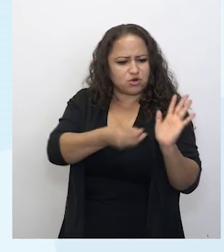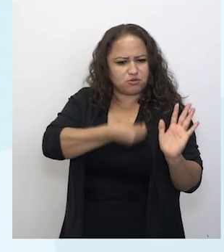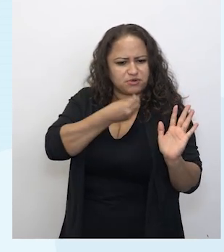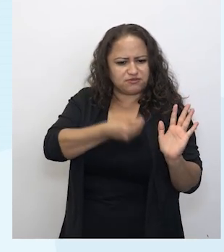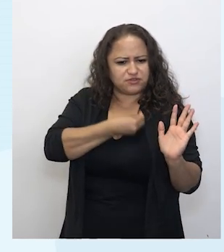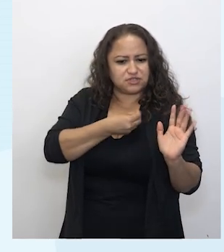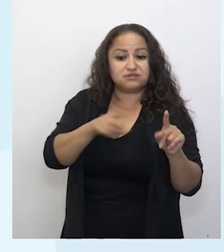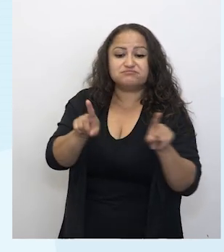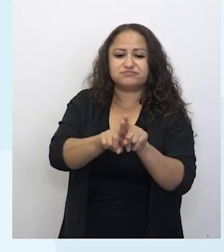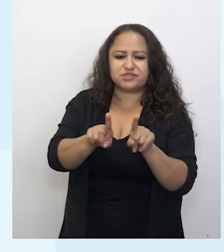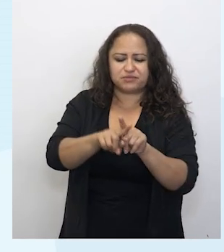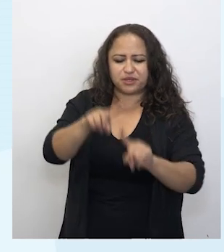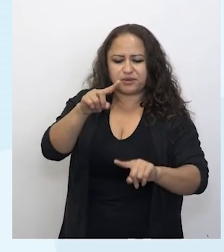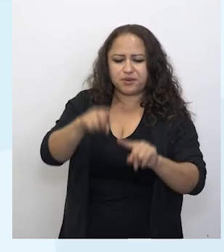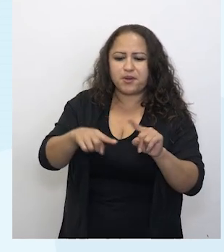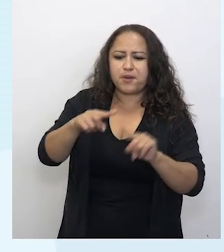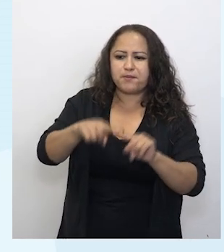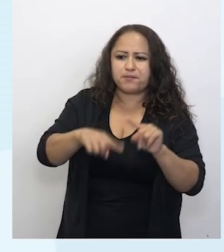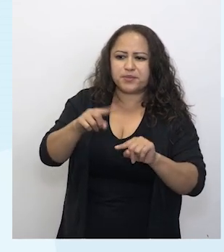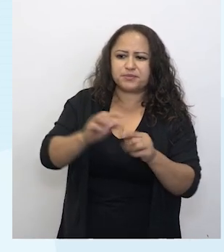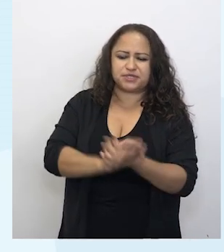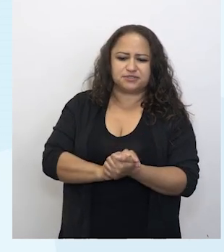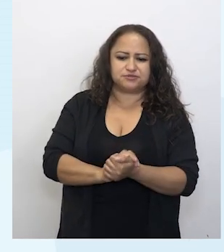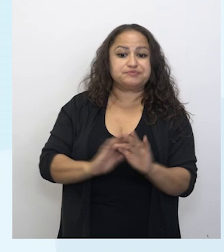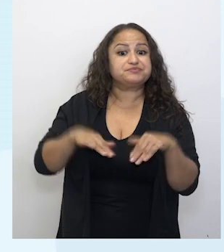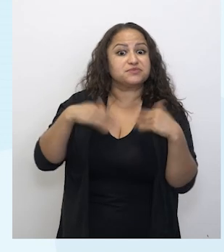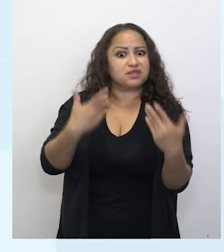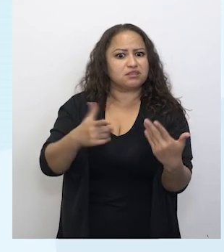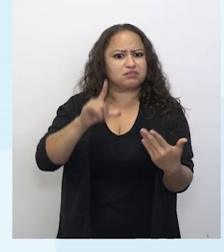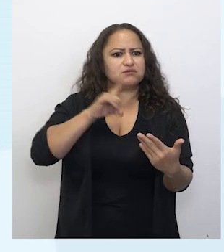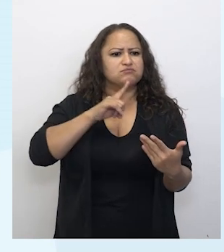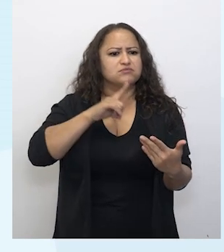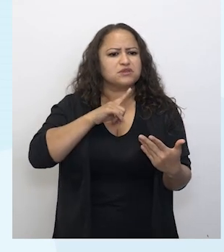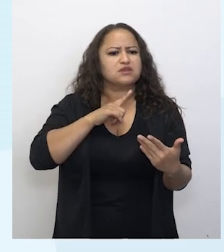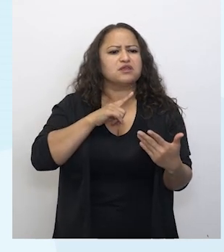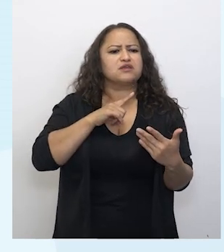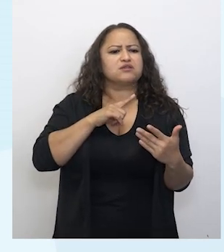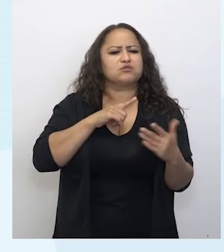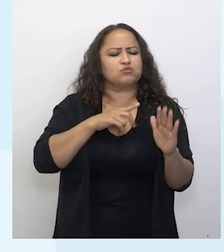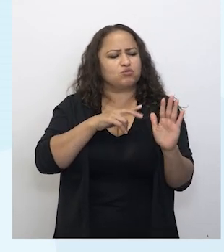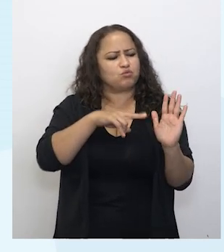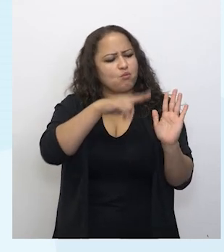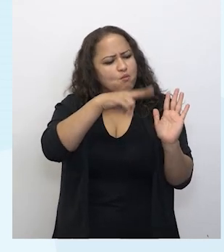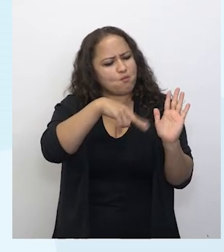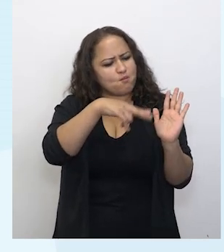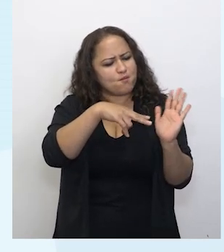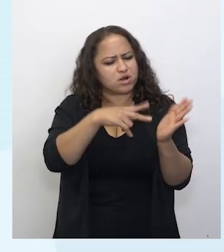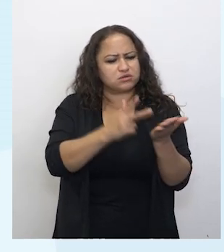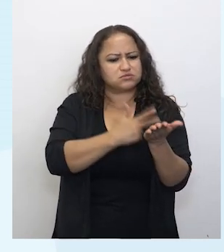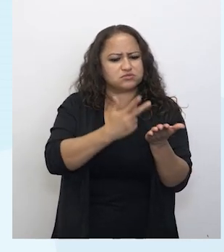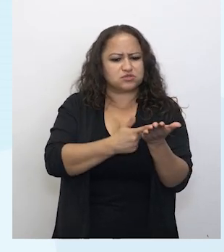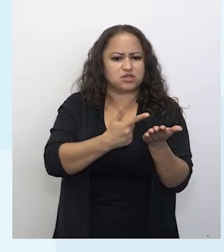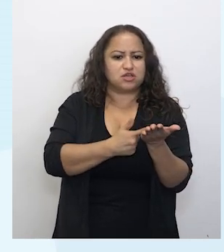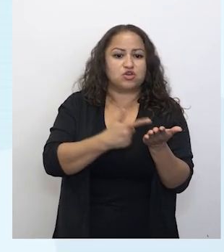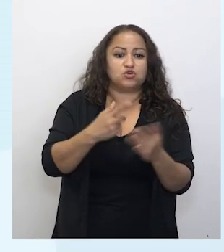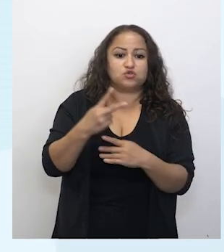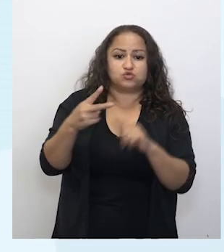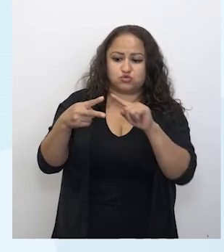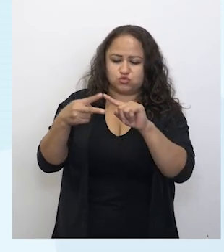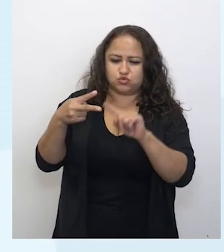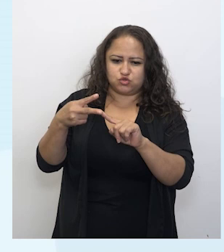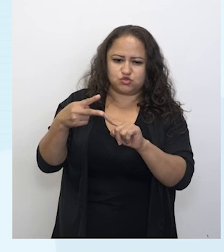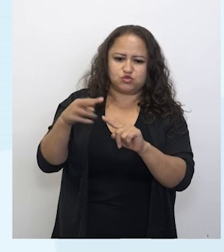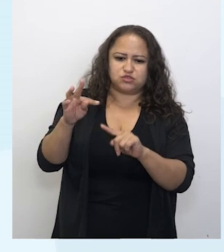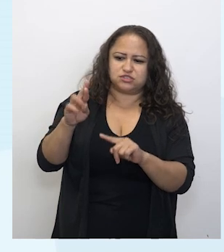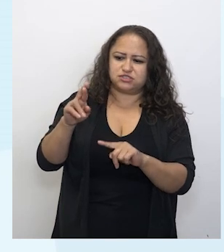a propriedade. Né? Então, ele tem uma obra chamada Os Dois Tratados do Governo Civil. E no